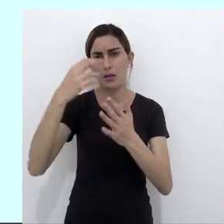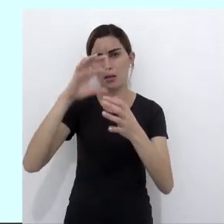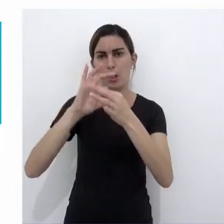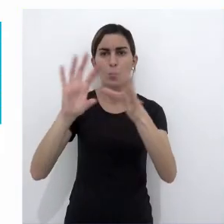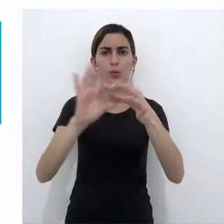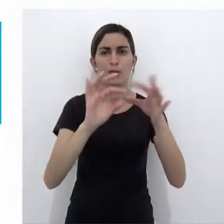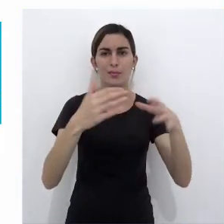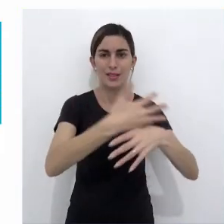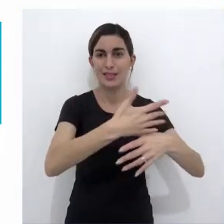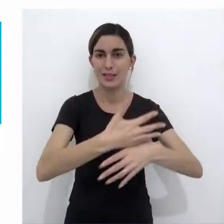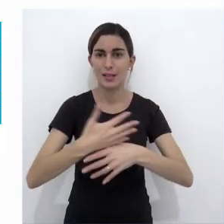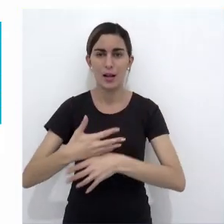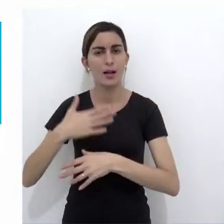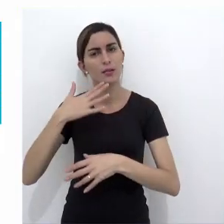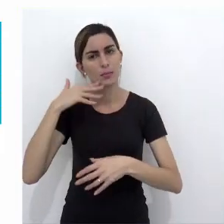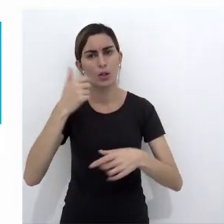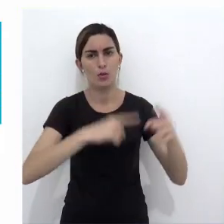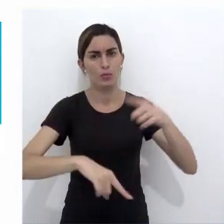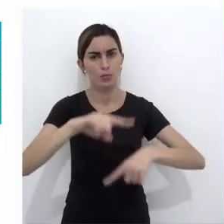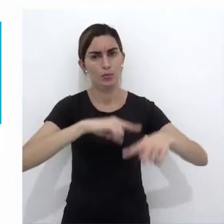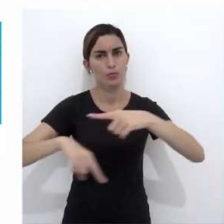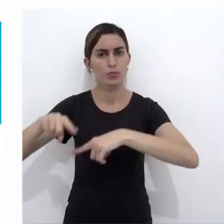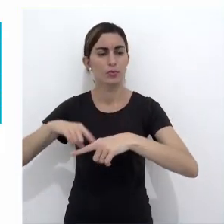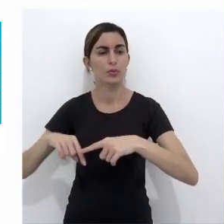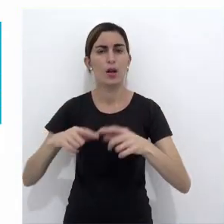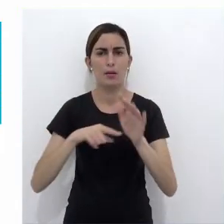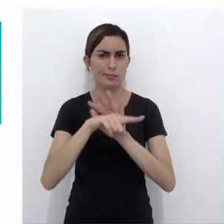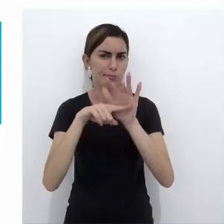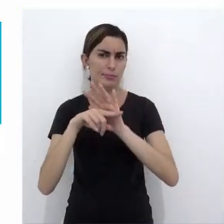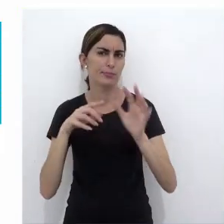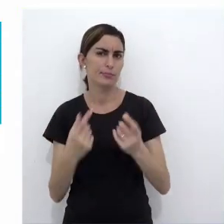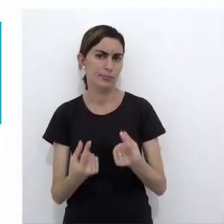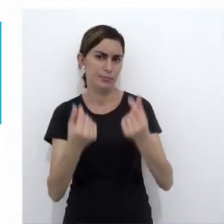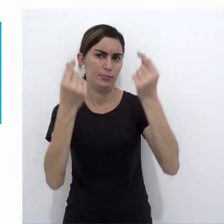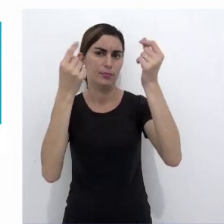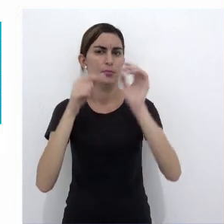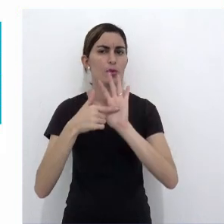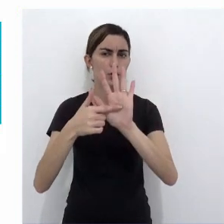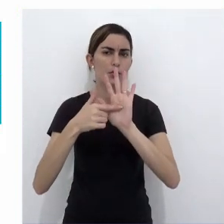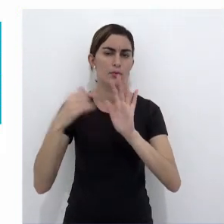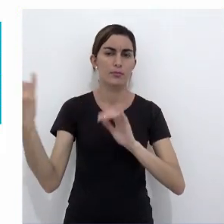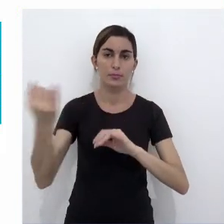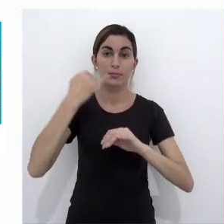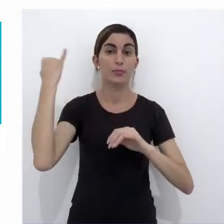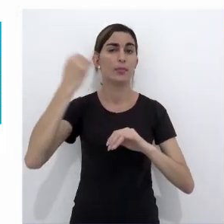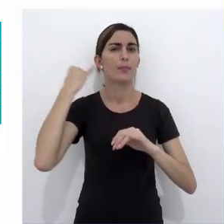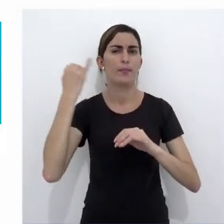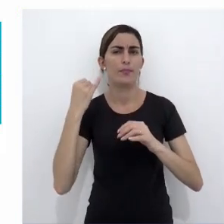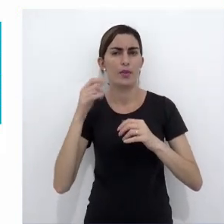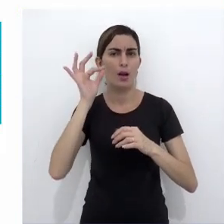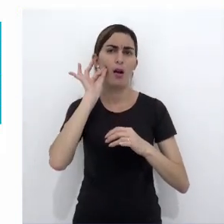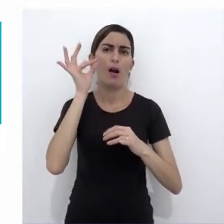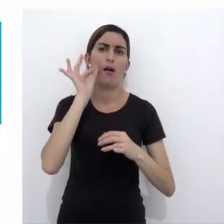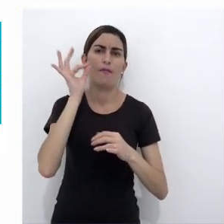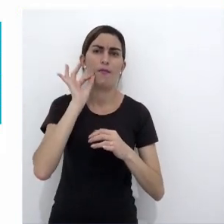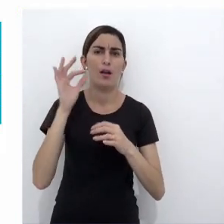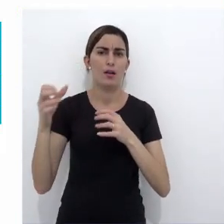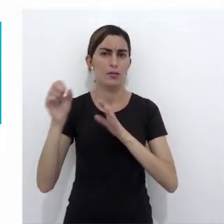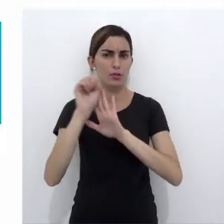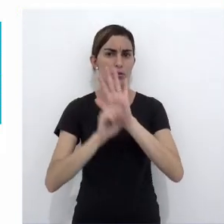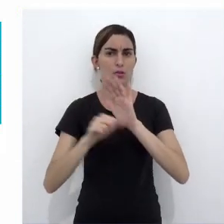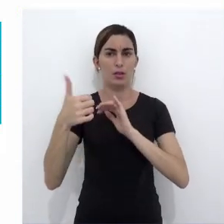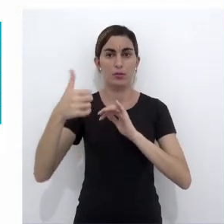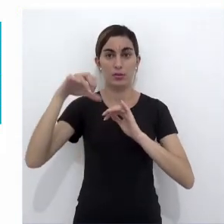províncias. Numa análise econômica, podemos destacar a importância do café no século